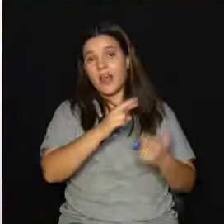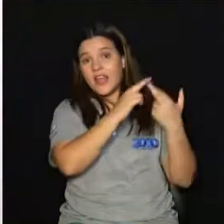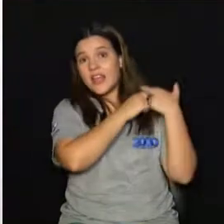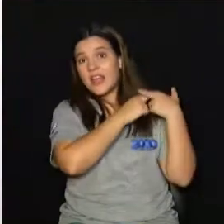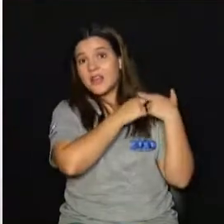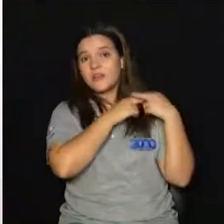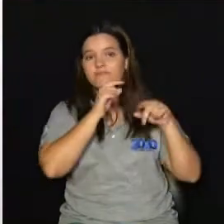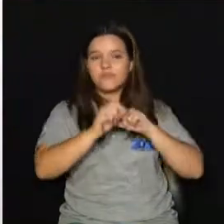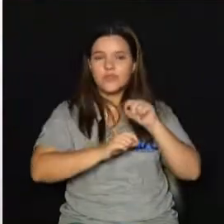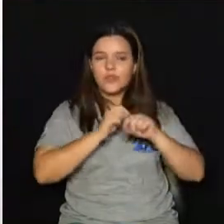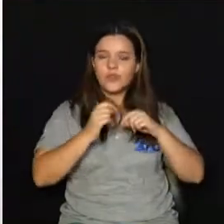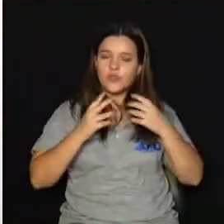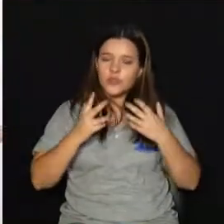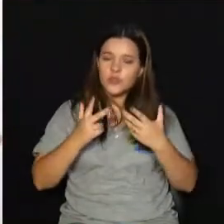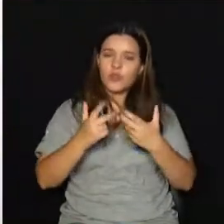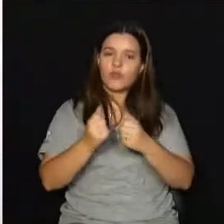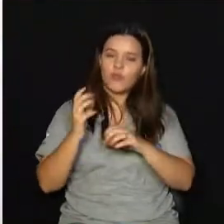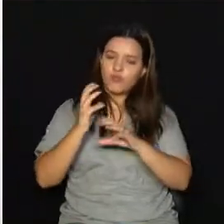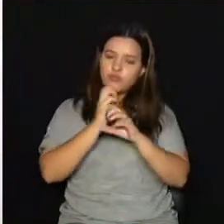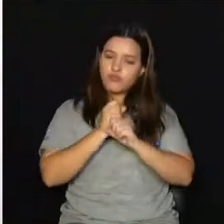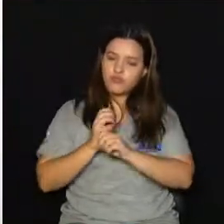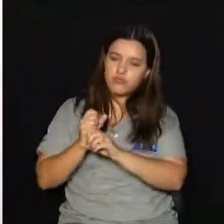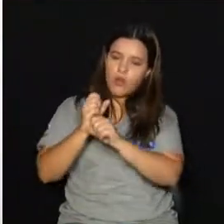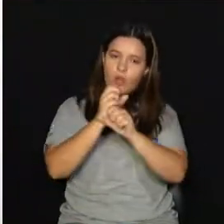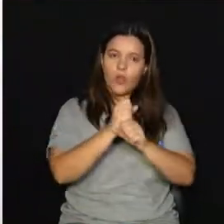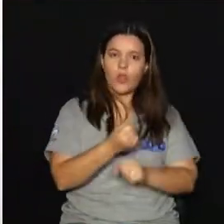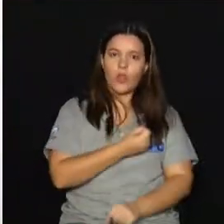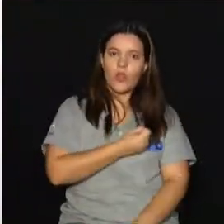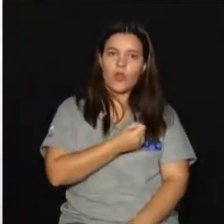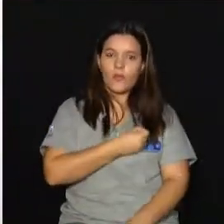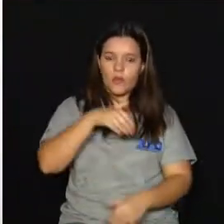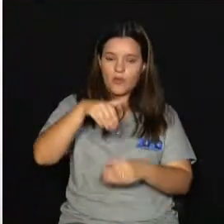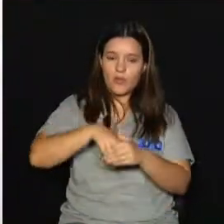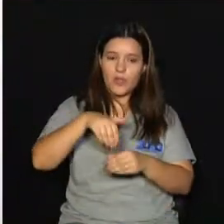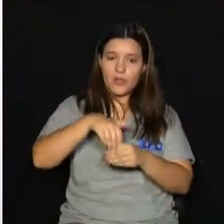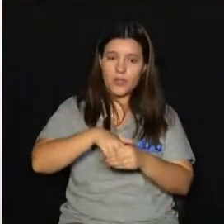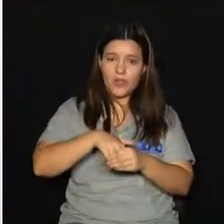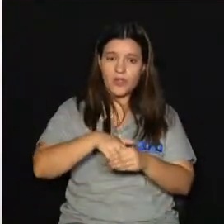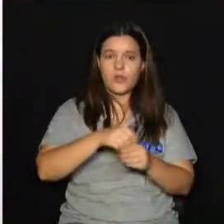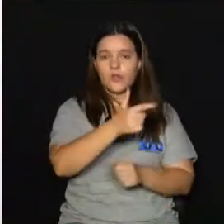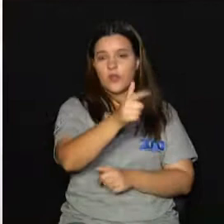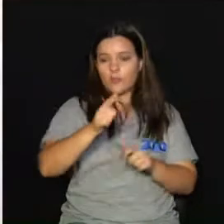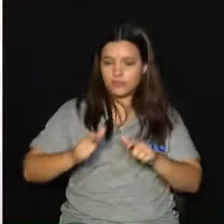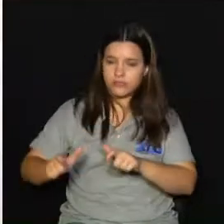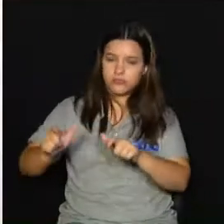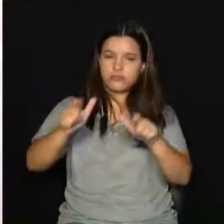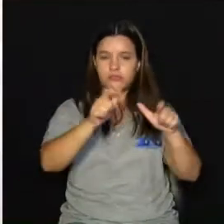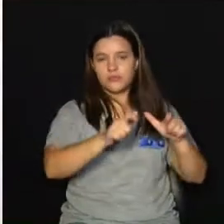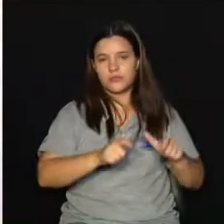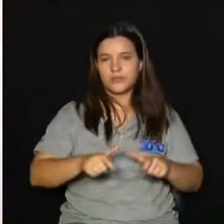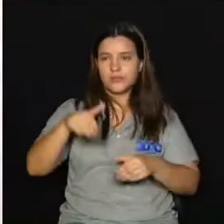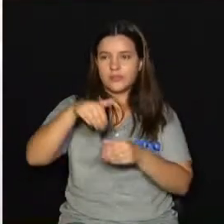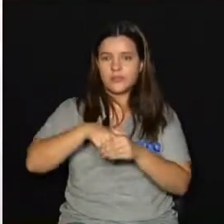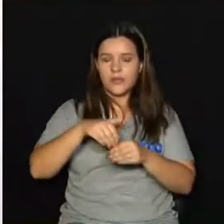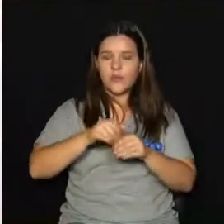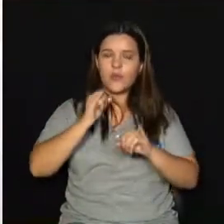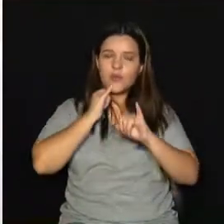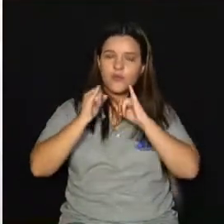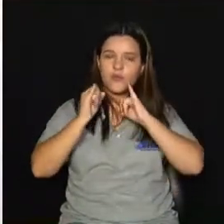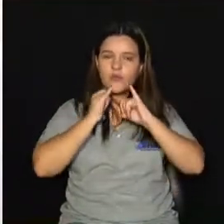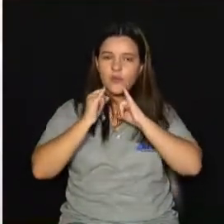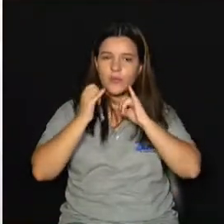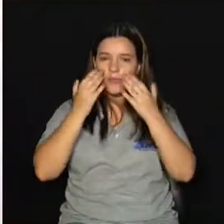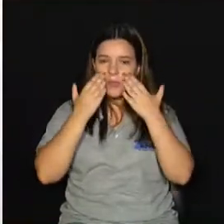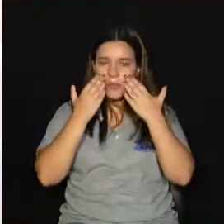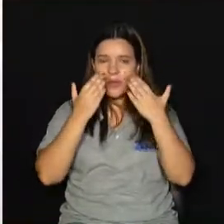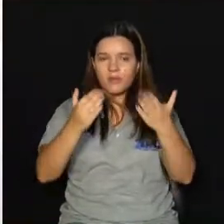responsável por totalizar todos os números de votos das outras zonas eleitorais e passar essa informação, inclusive